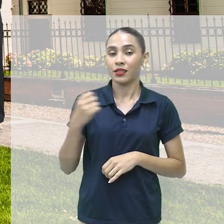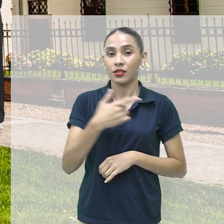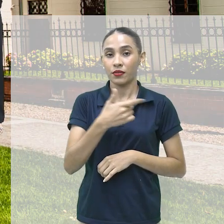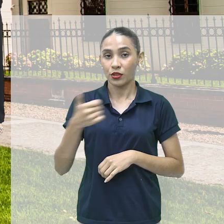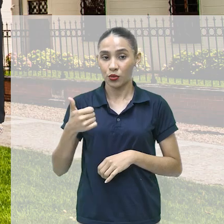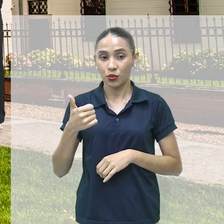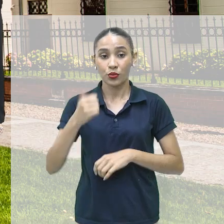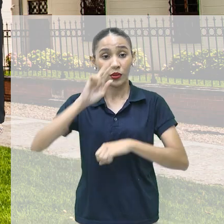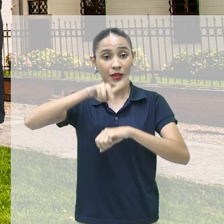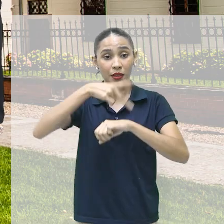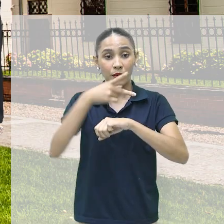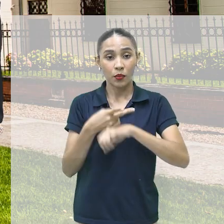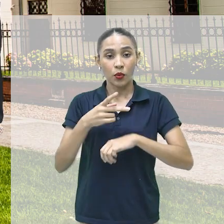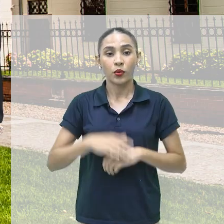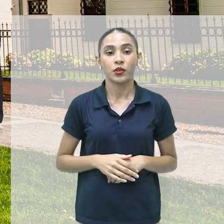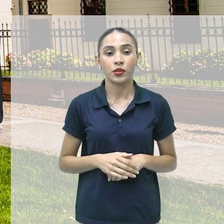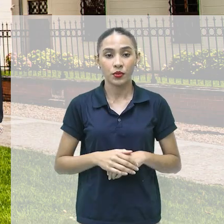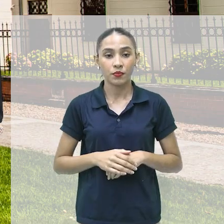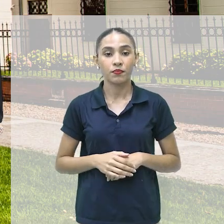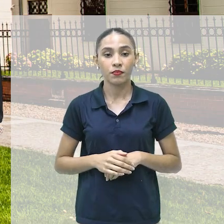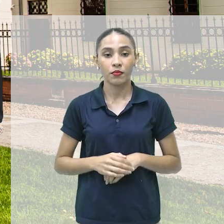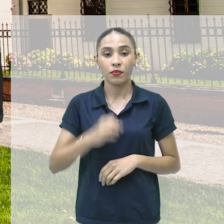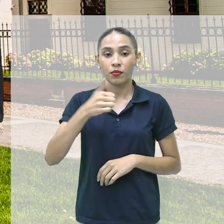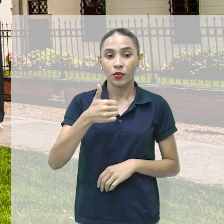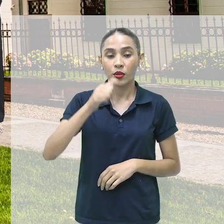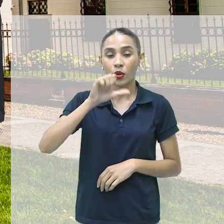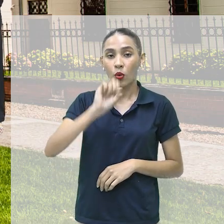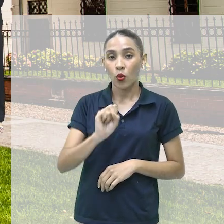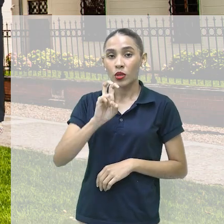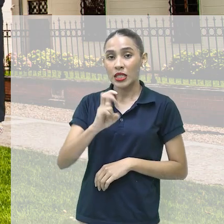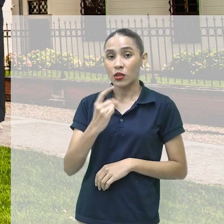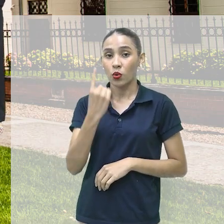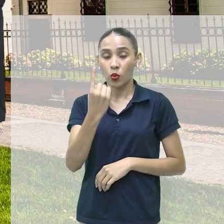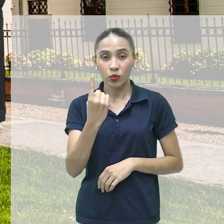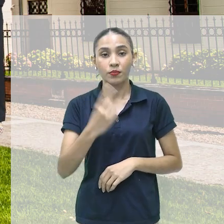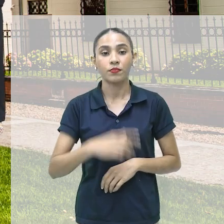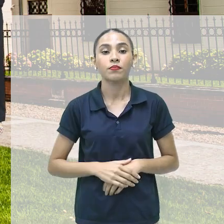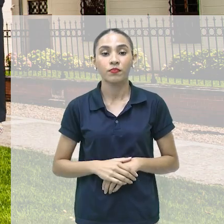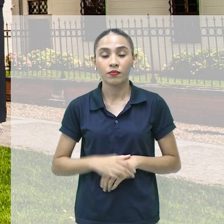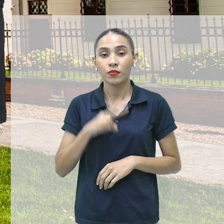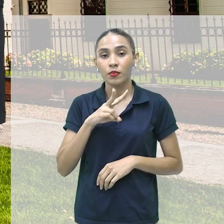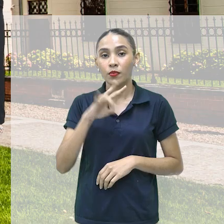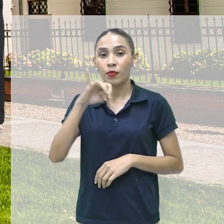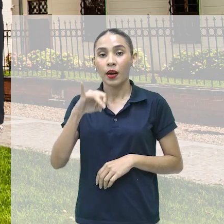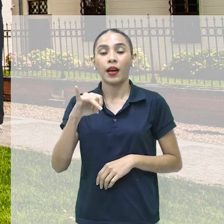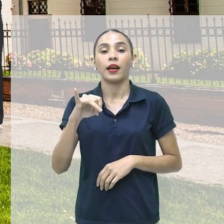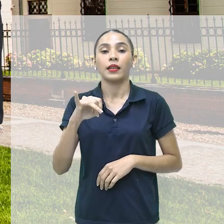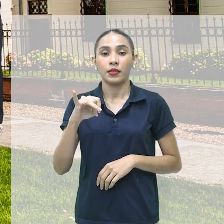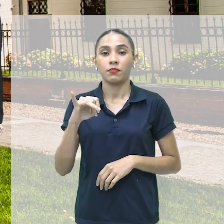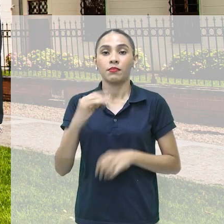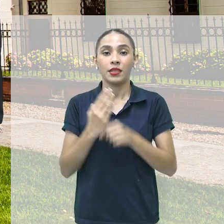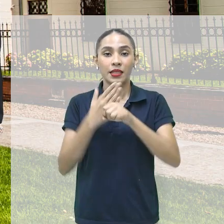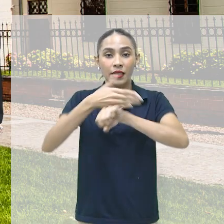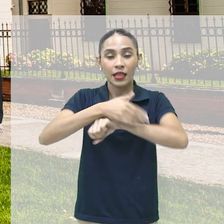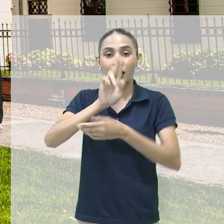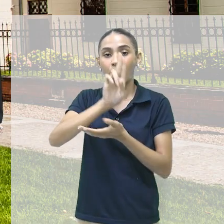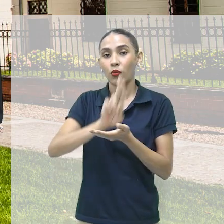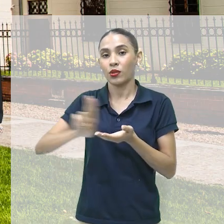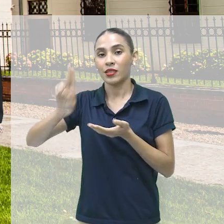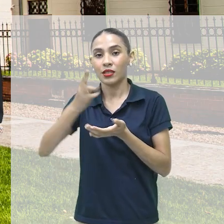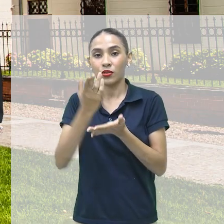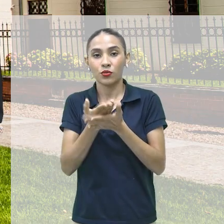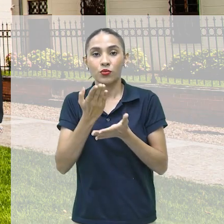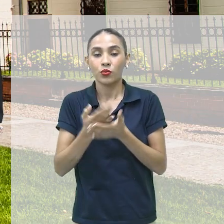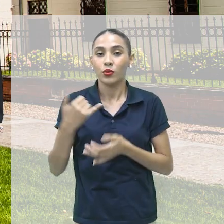21 anos. Em sequência, a gente observa ali em 1851 que ele vai para a